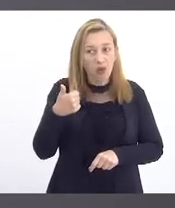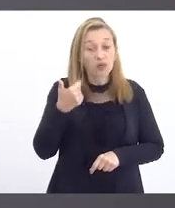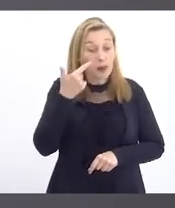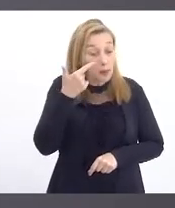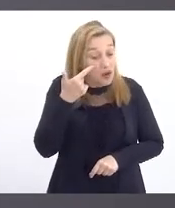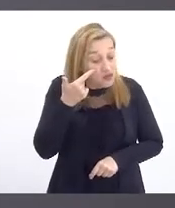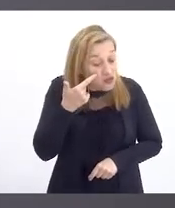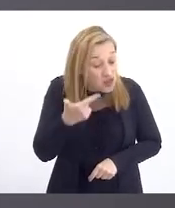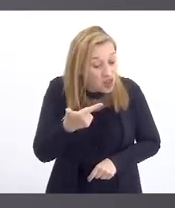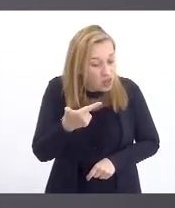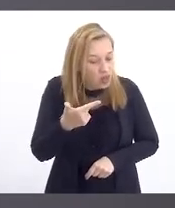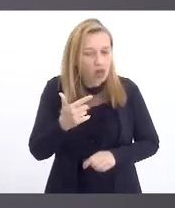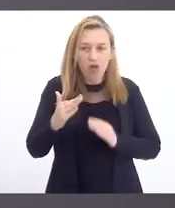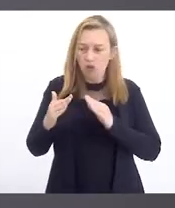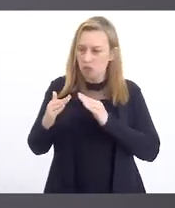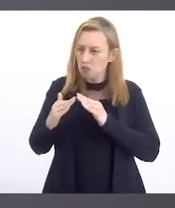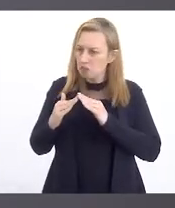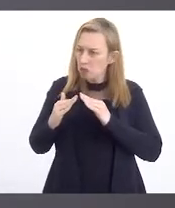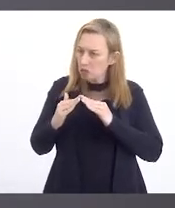né? Eu moro aqui, estou aqui.